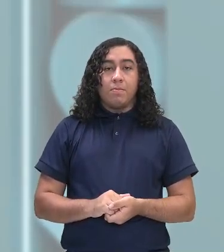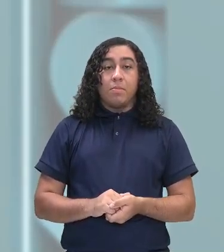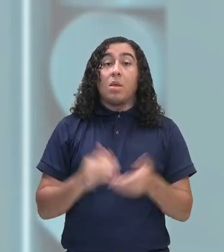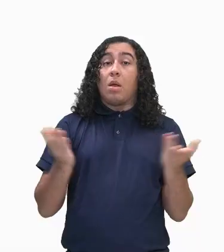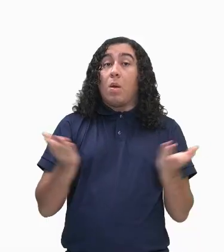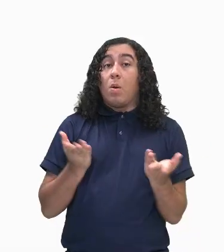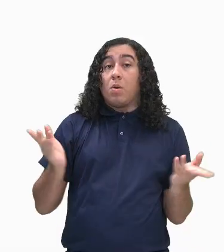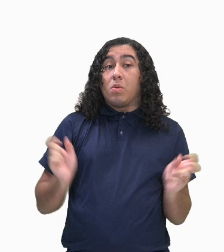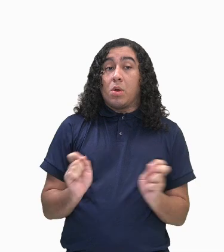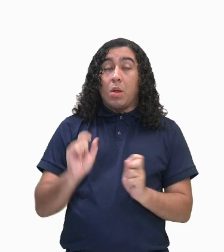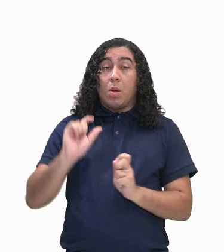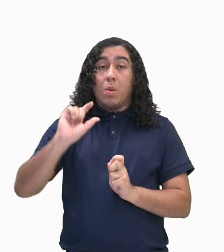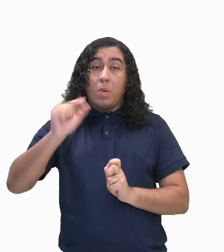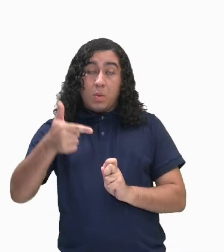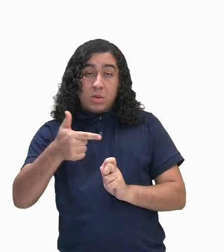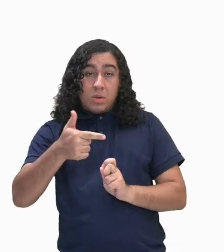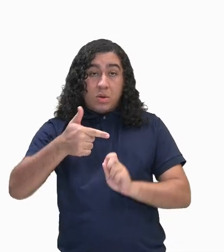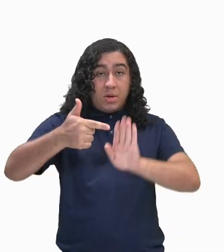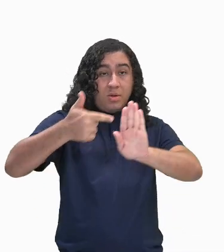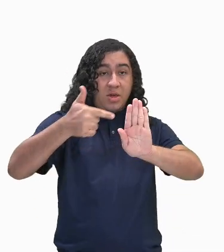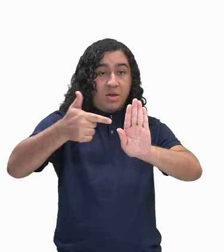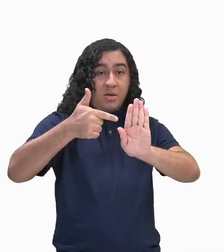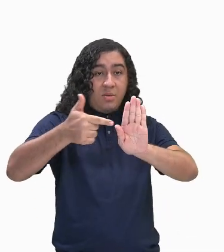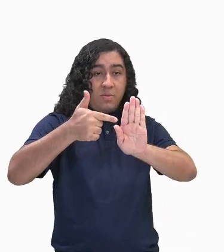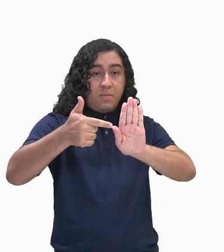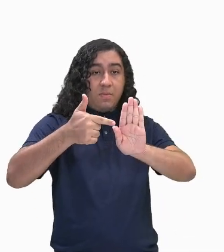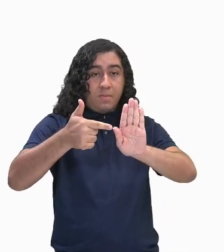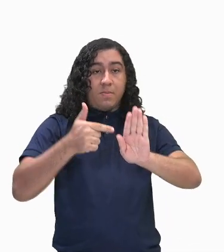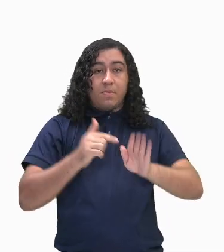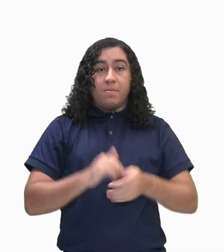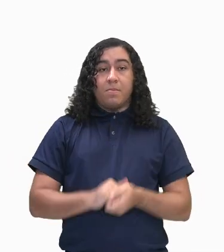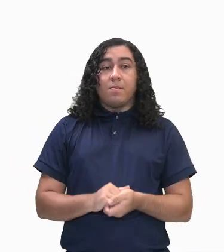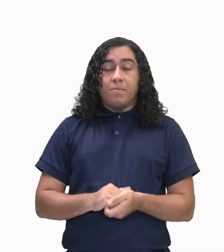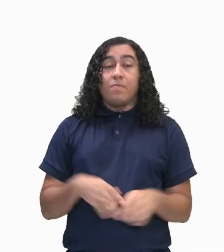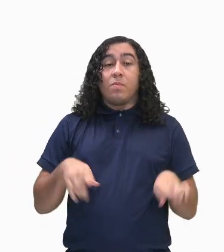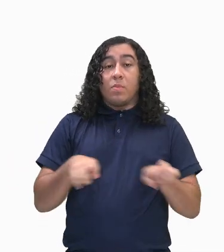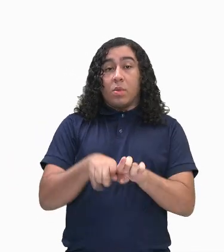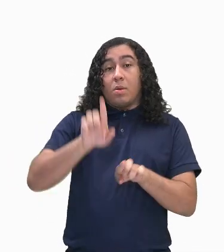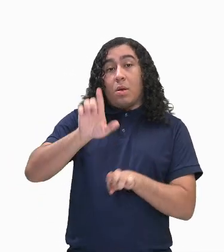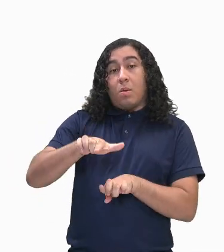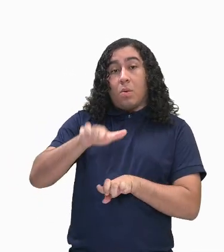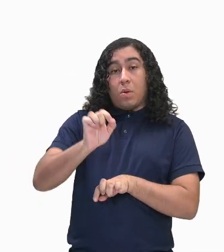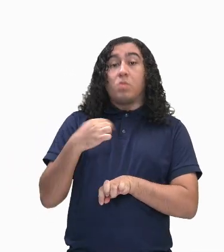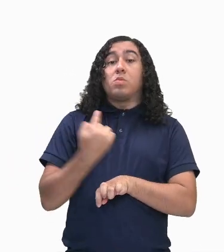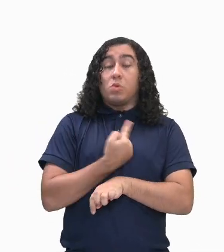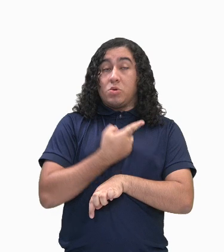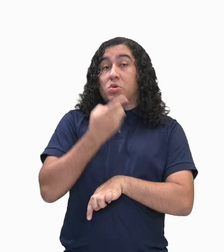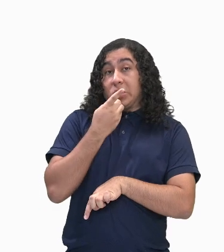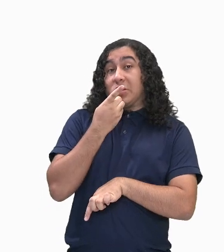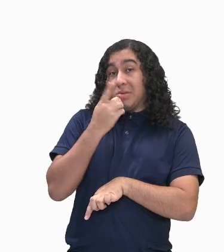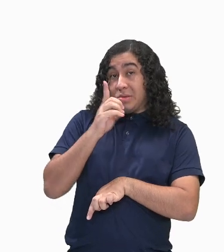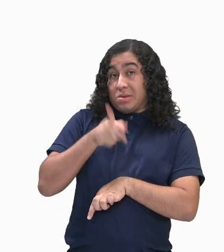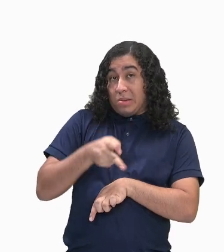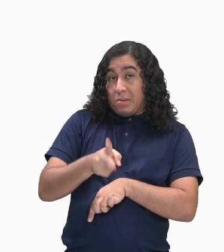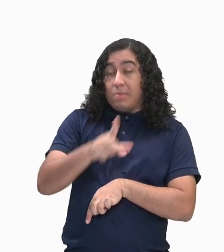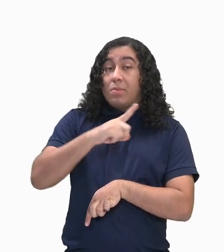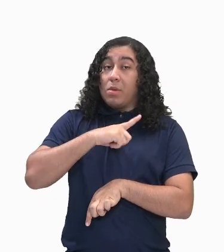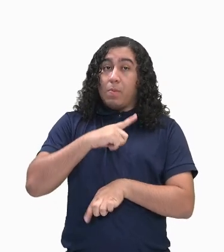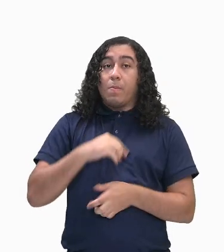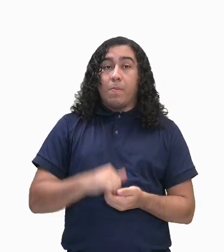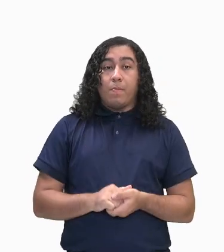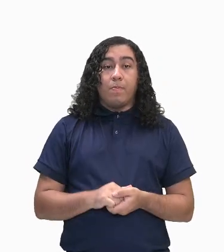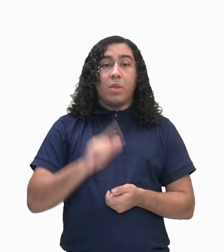agora ironia. A ironia também faz parte do nosso cotidiano, com certeza.